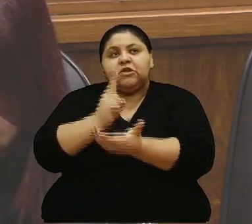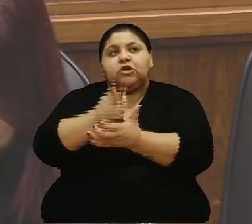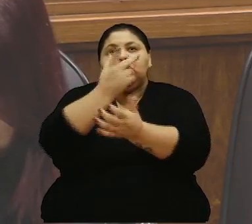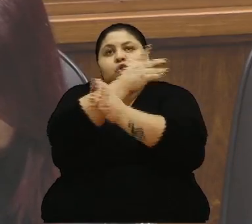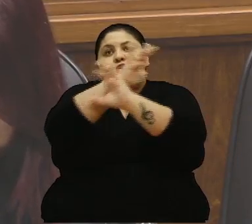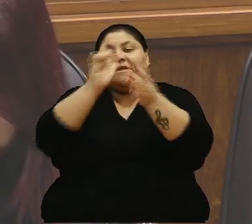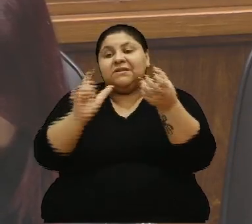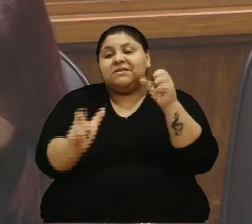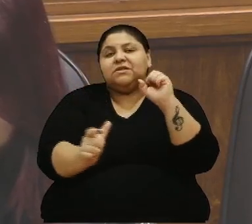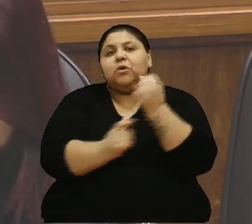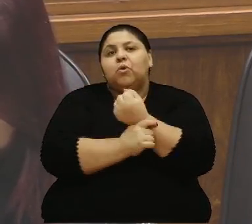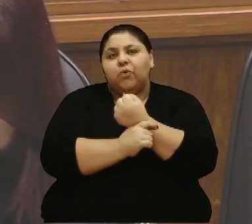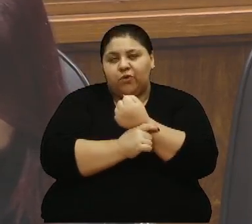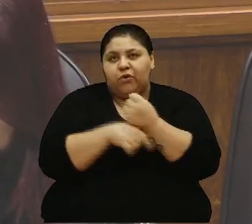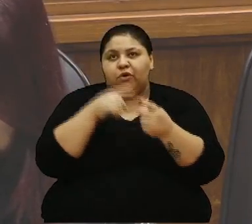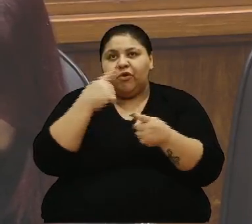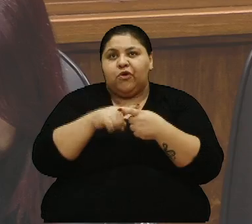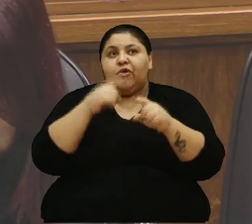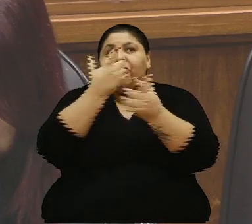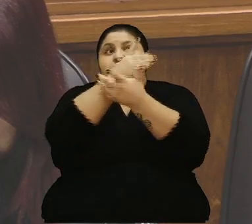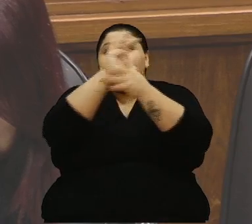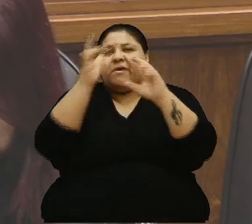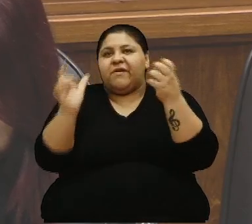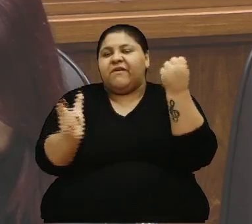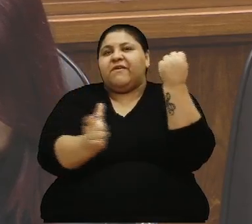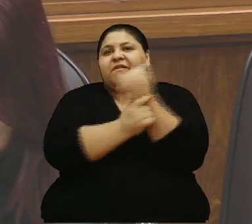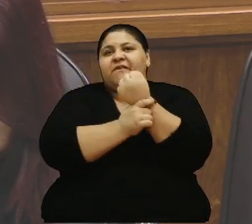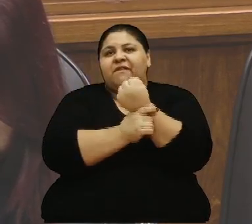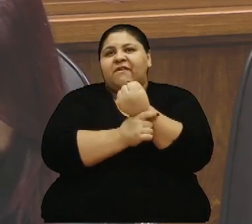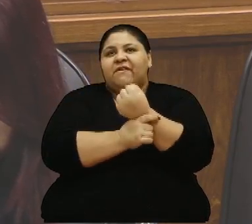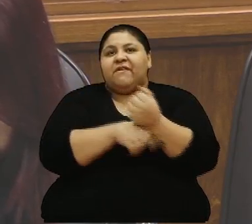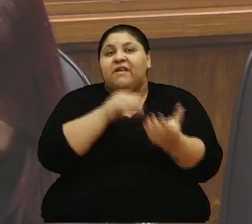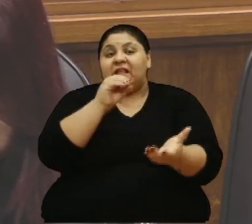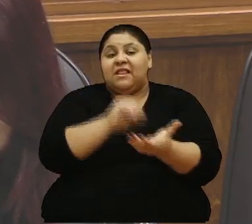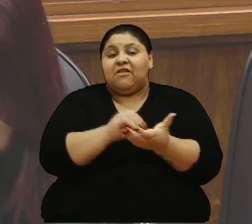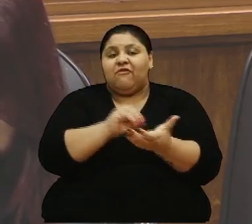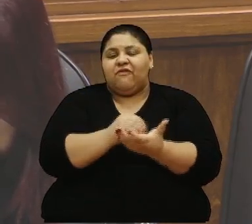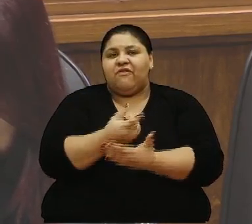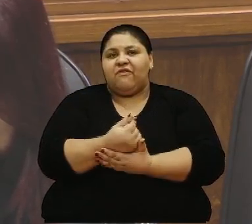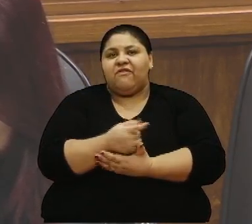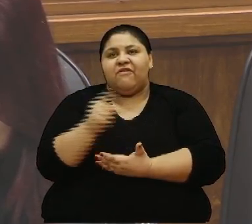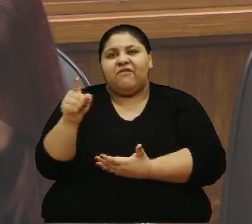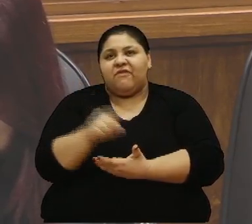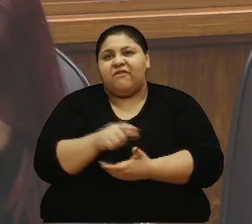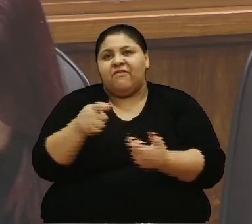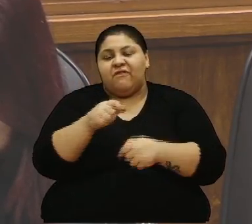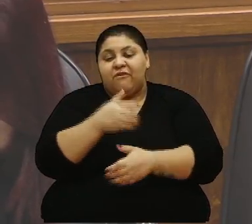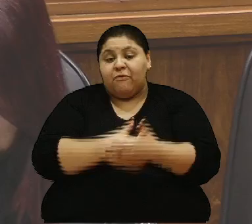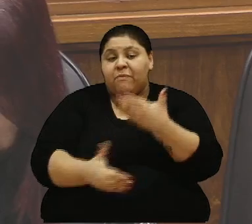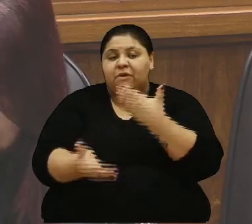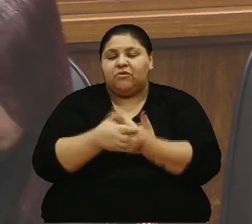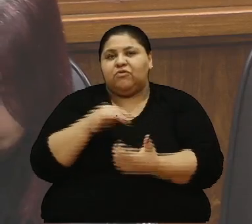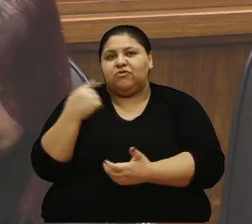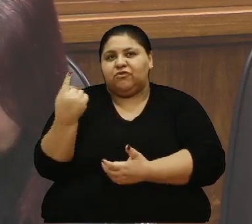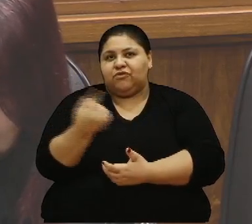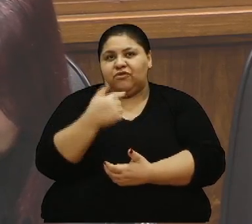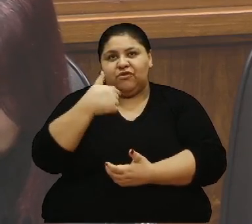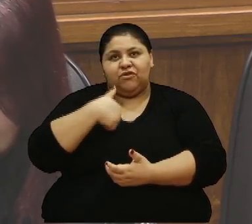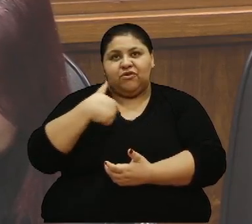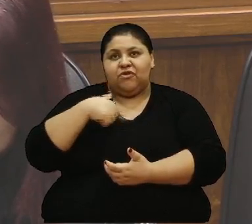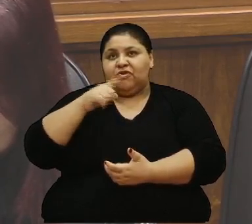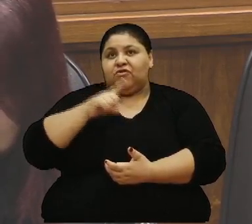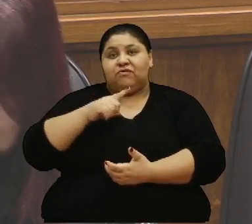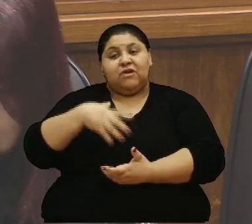ambiente seguro. Porque o meio ambiente seguro, a não escassez de recursos, é necessária para todos nós. Eu ainda não